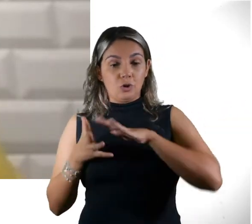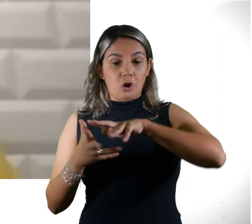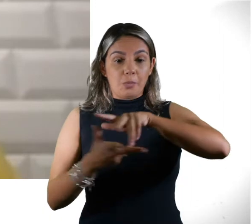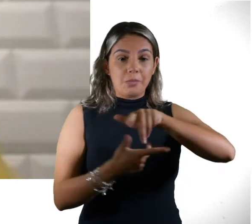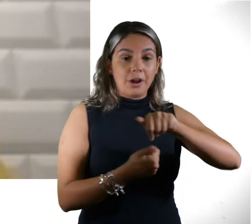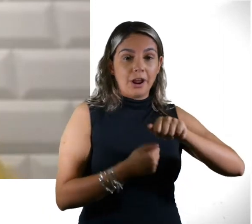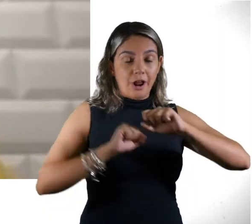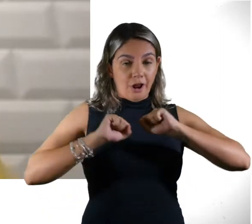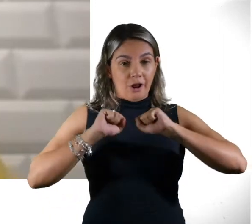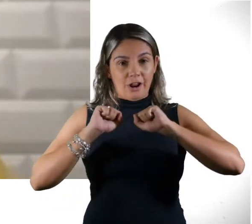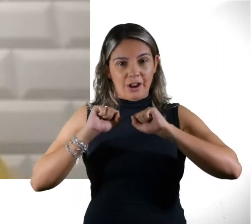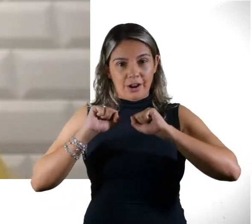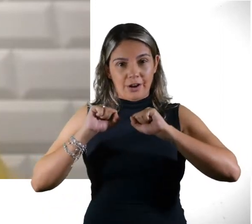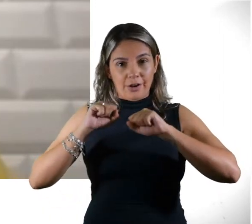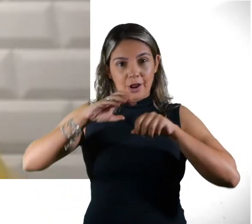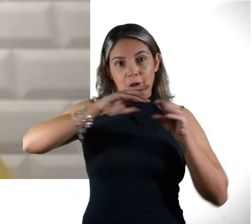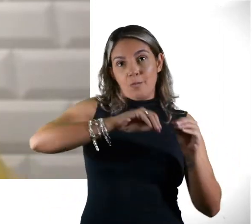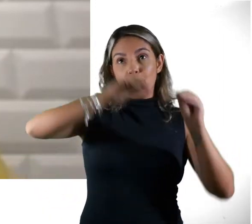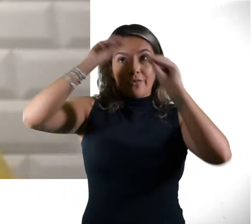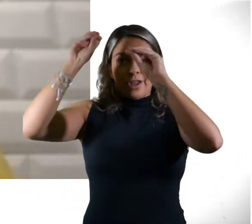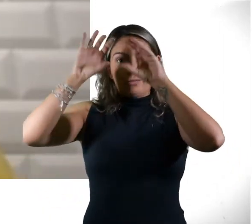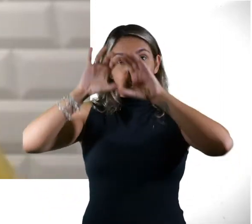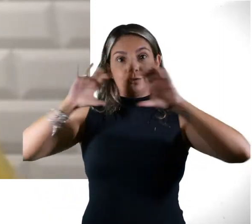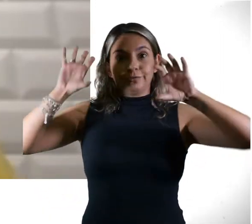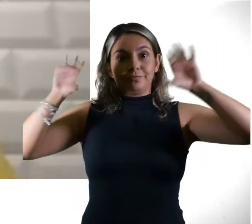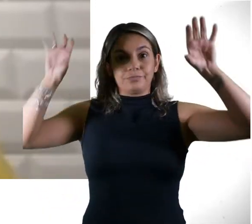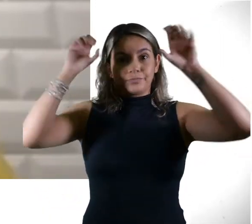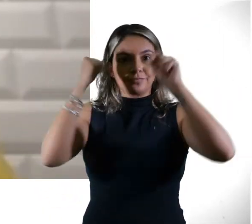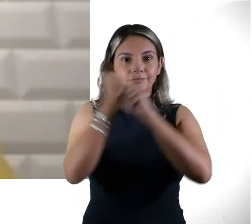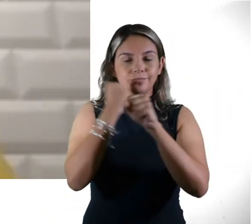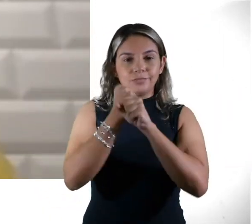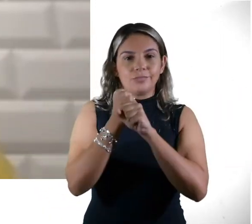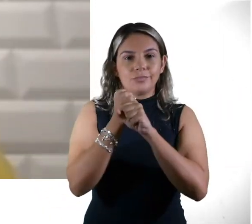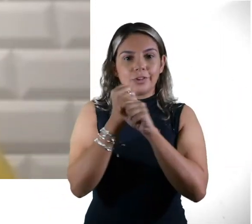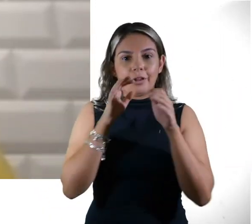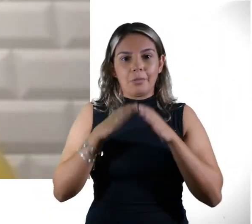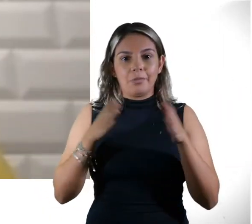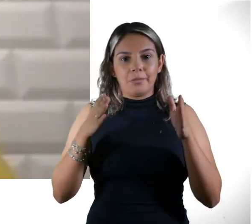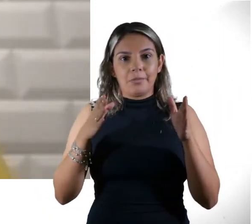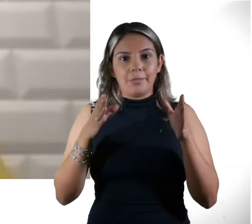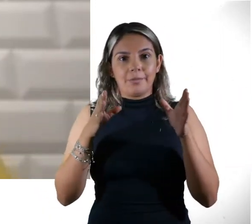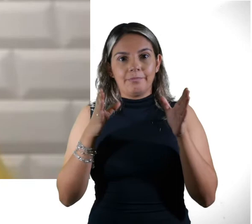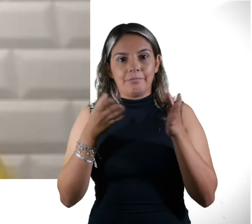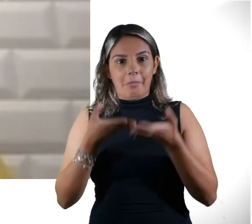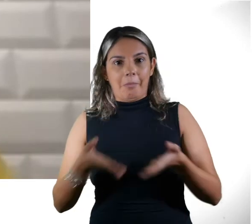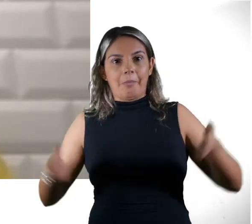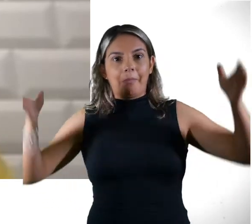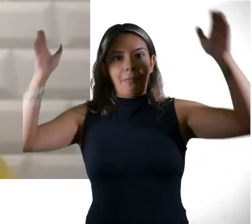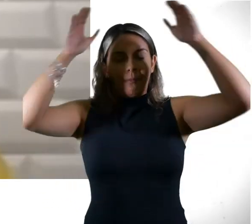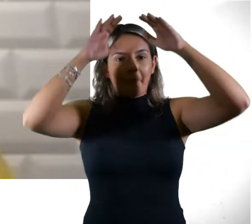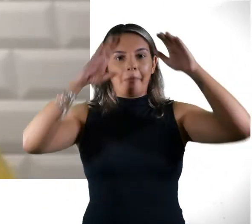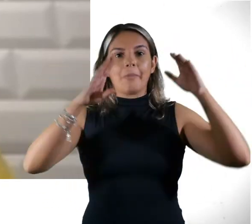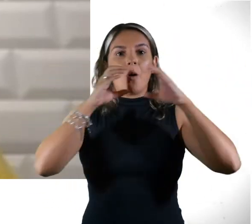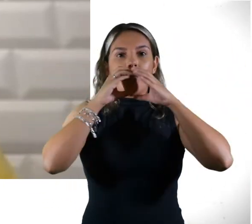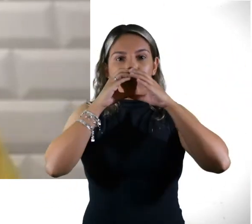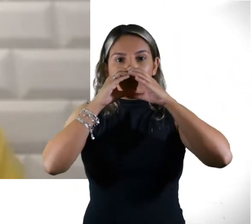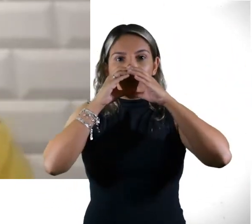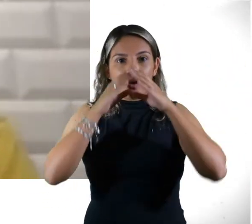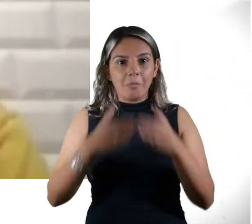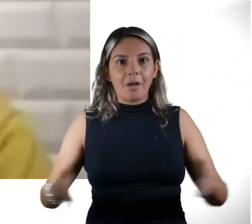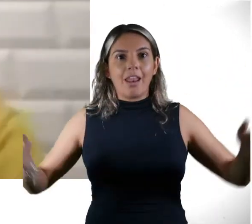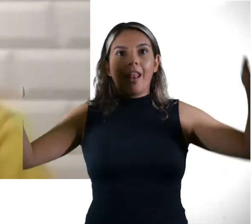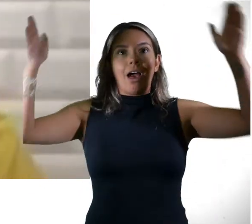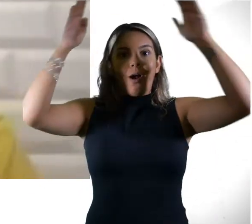fosse forçada a migrar para o céu, construindo balões, construindo grandes dirigíveis, e comecei a imaginar o que seria